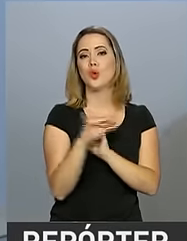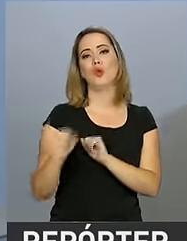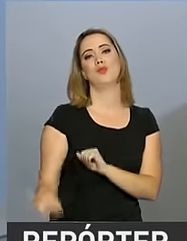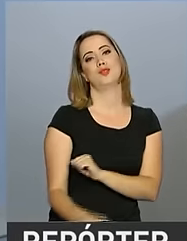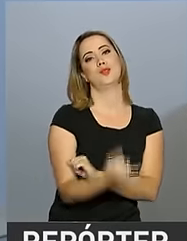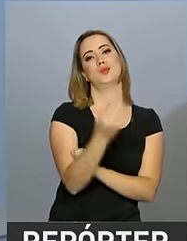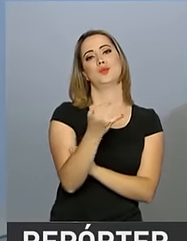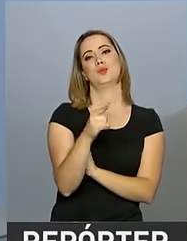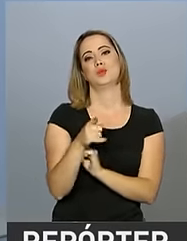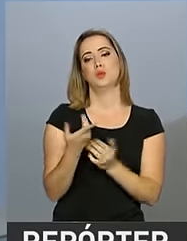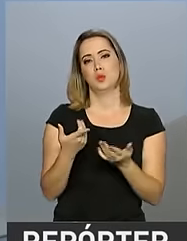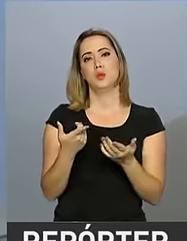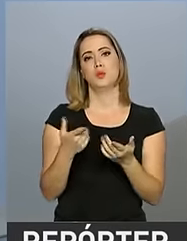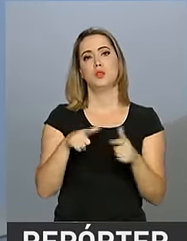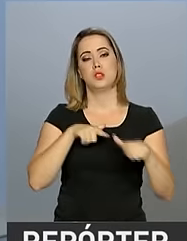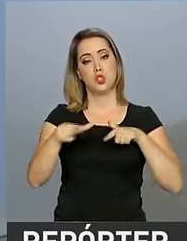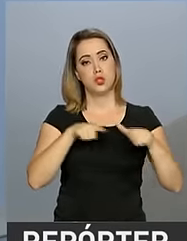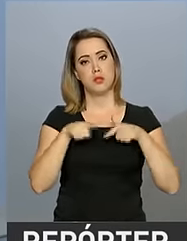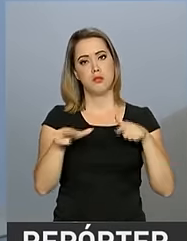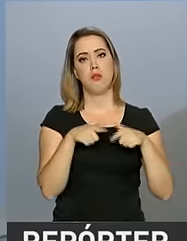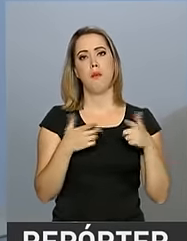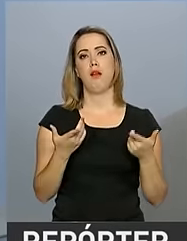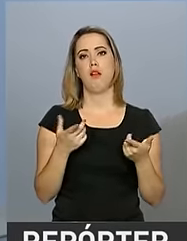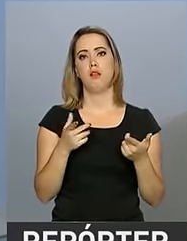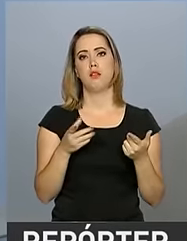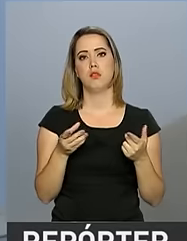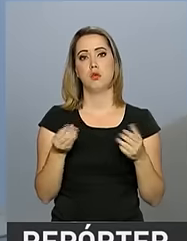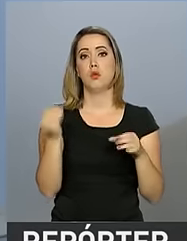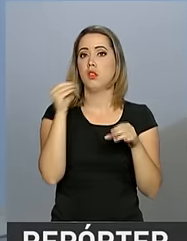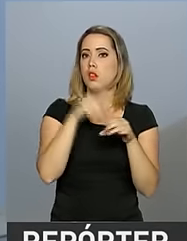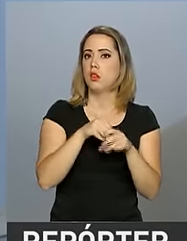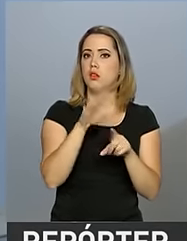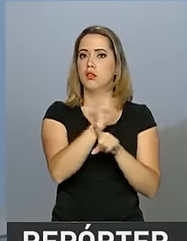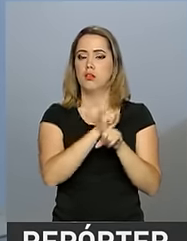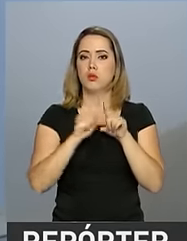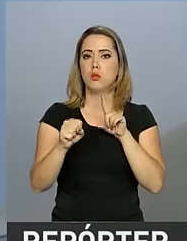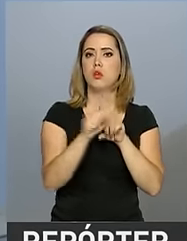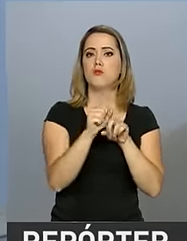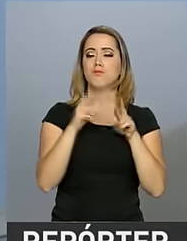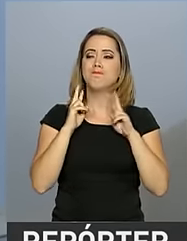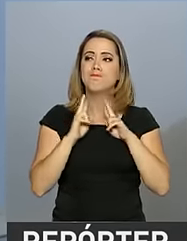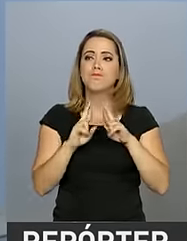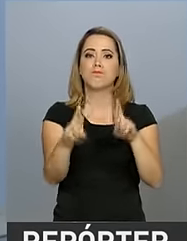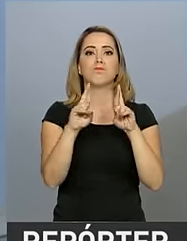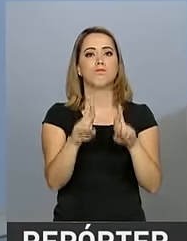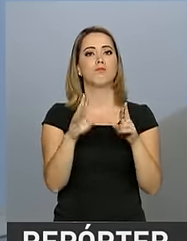vida formalmente, dentro do que a sociedade espera e